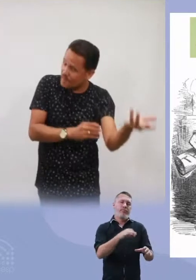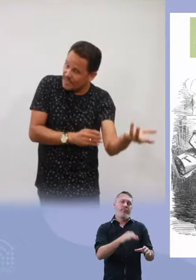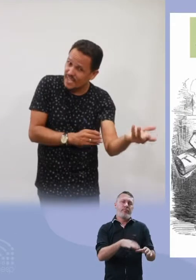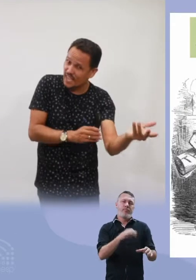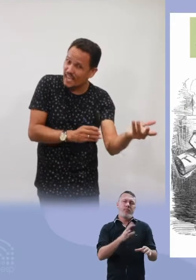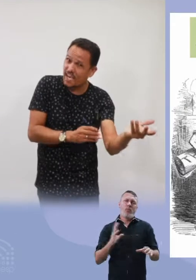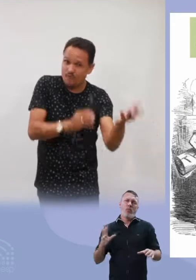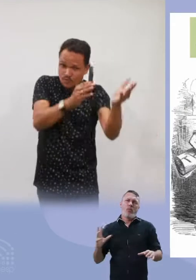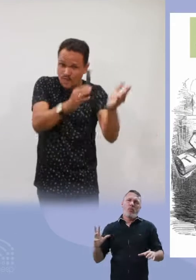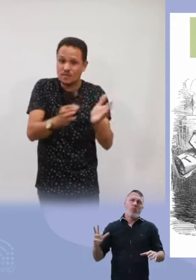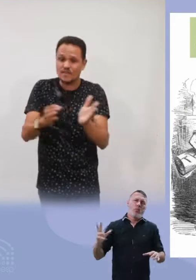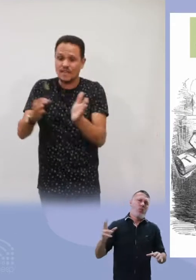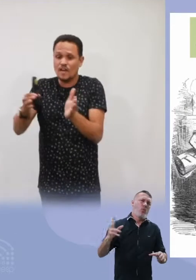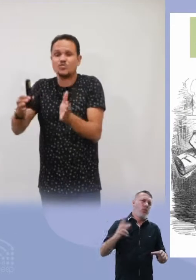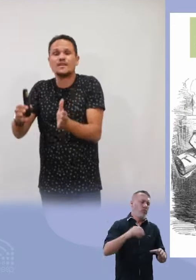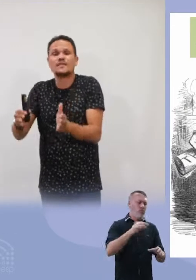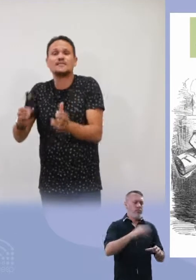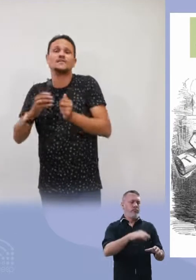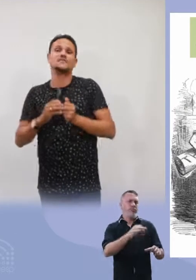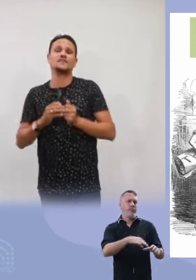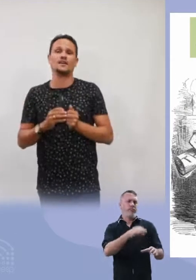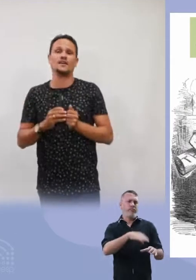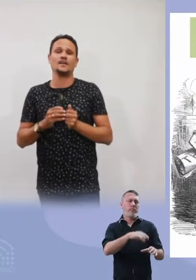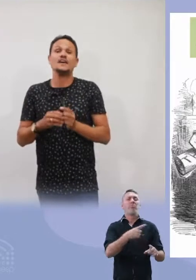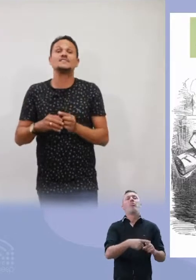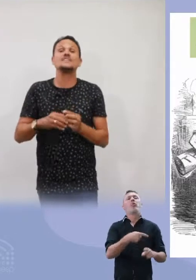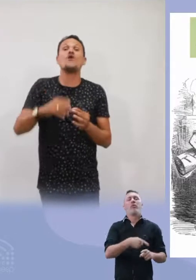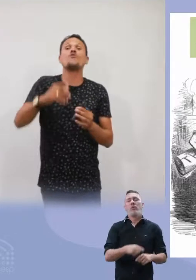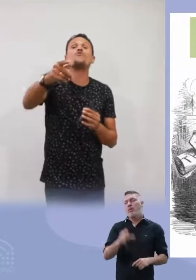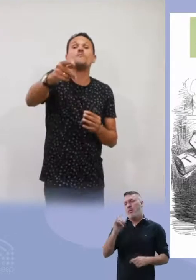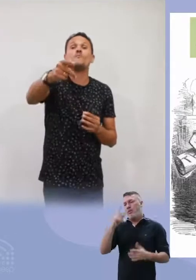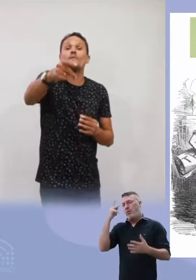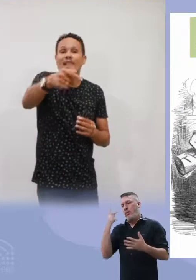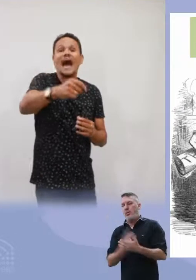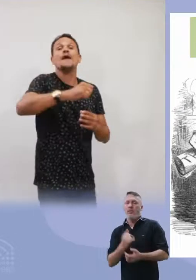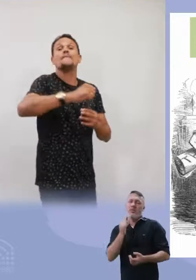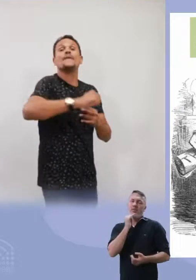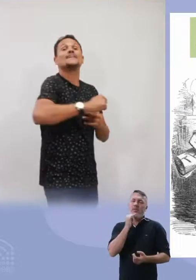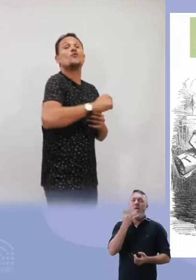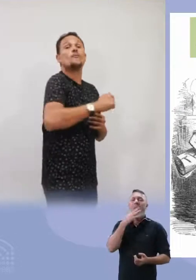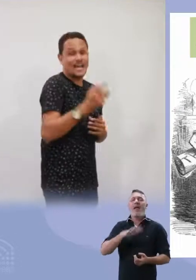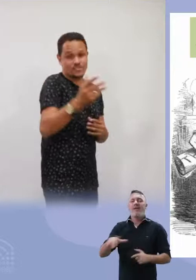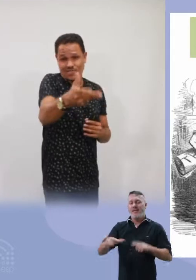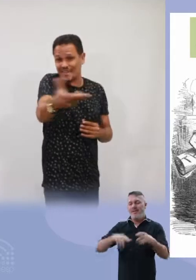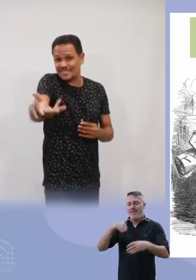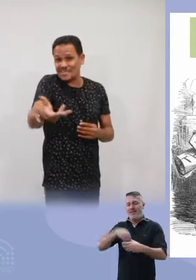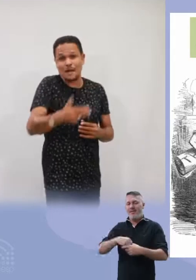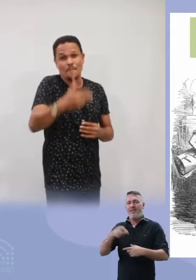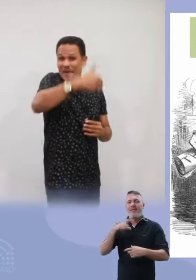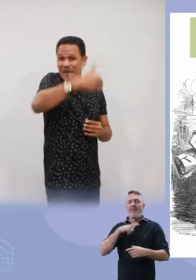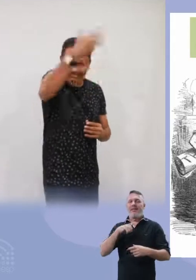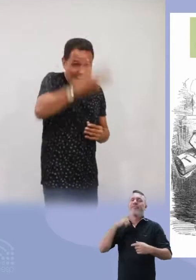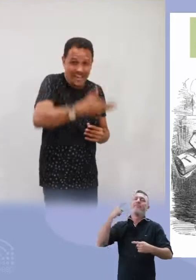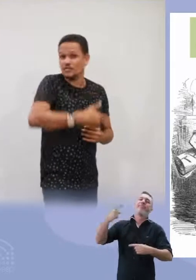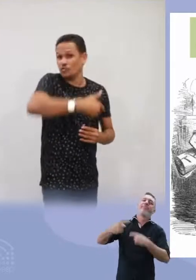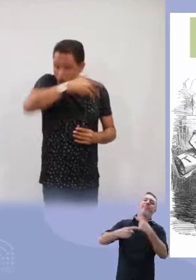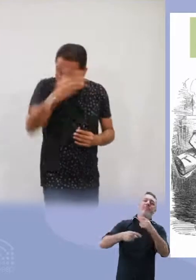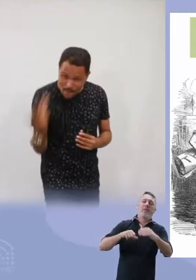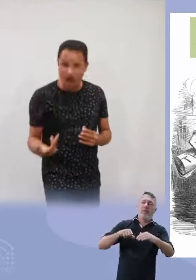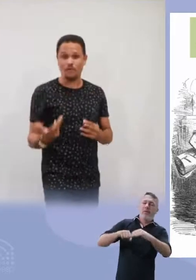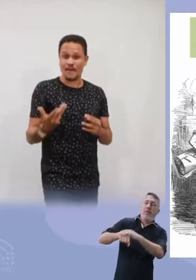veio a falecer, vamos fazer um enterro com o dinheiro dessa caixinha. Se algum lá perdeu o braço, já que acidente de trabalho